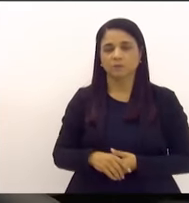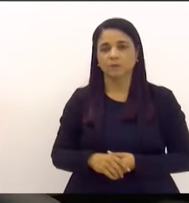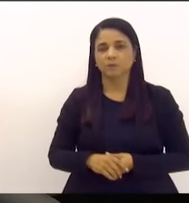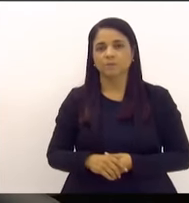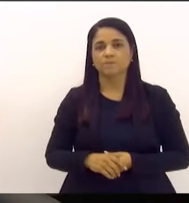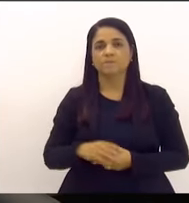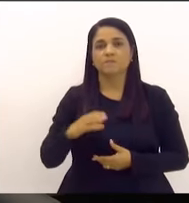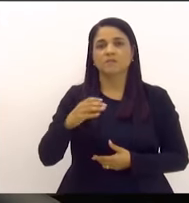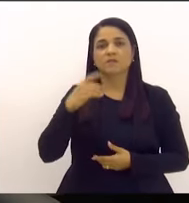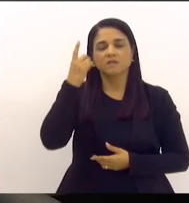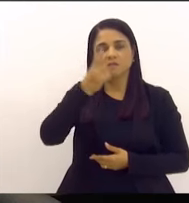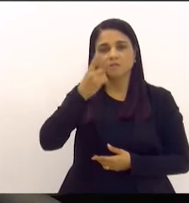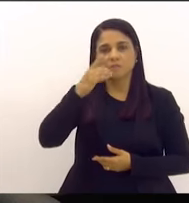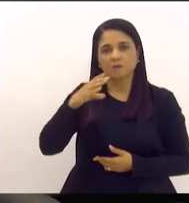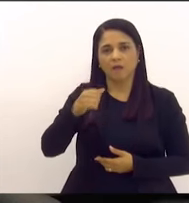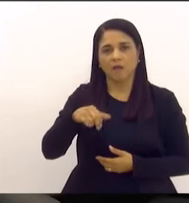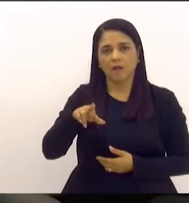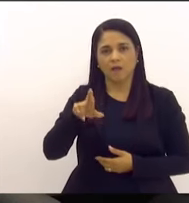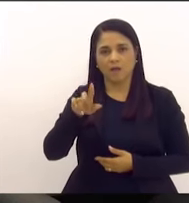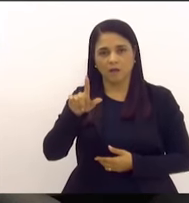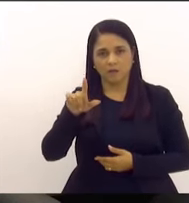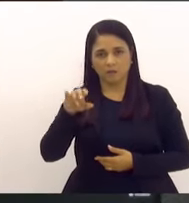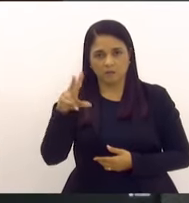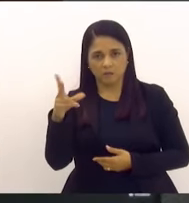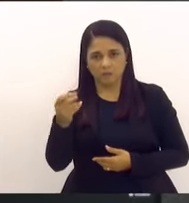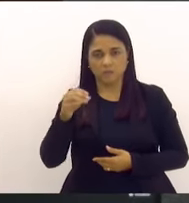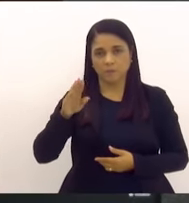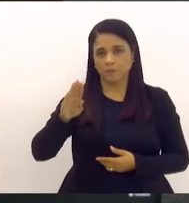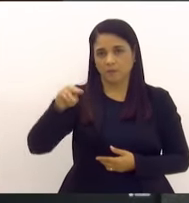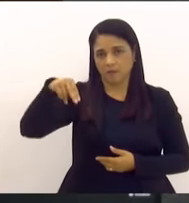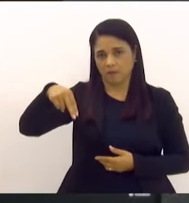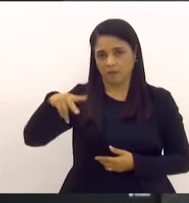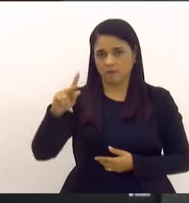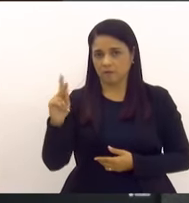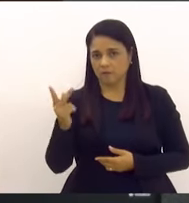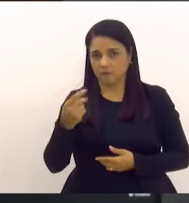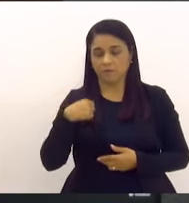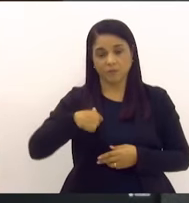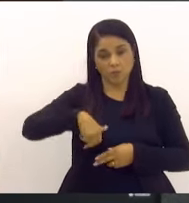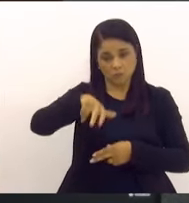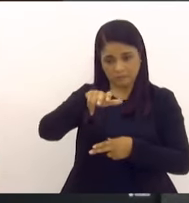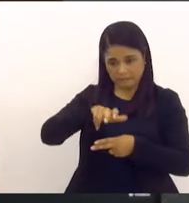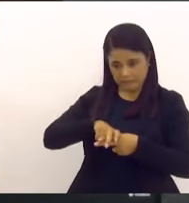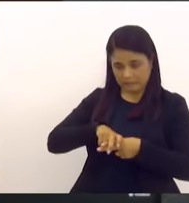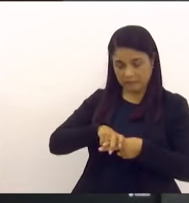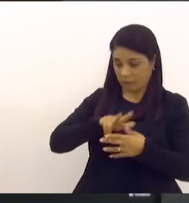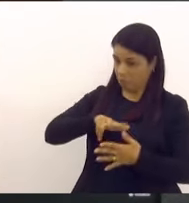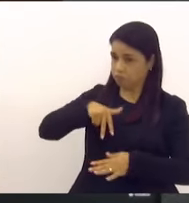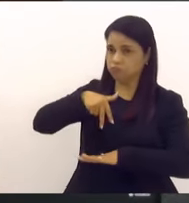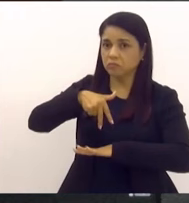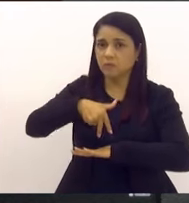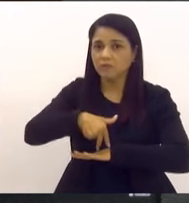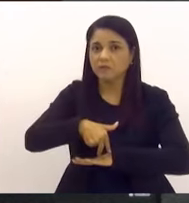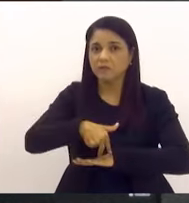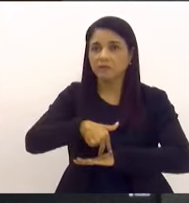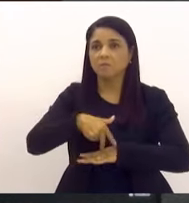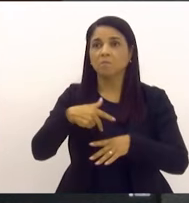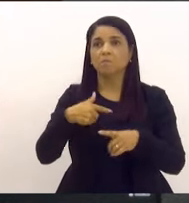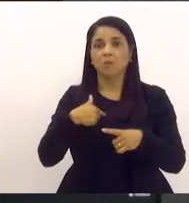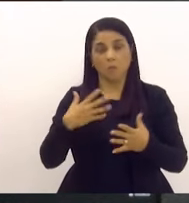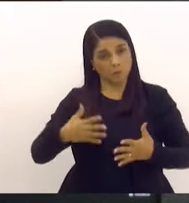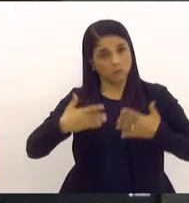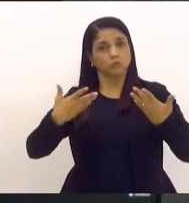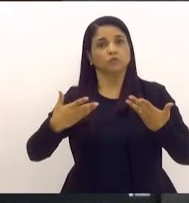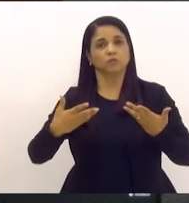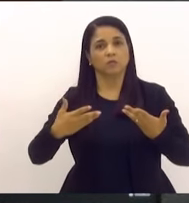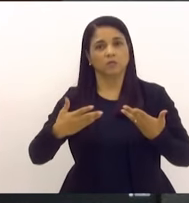deputado Carlinhos, do BNH. Eu estava ali sentado, levantei, porque eu me